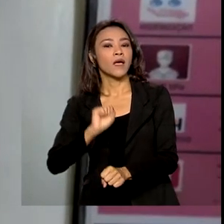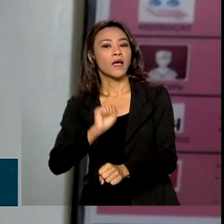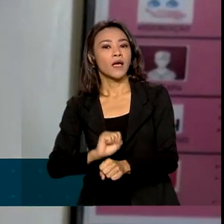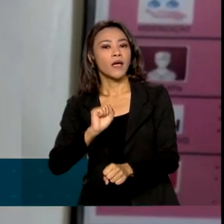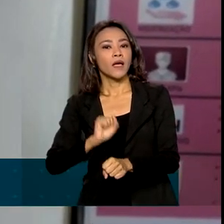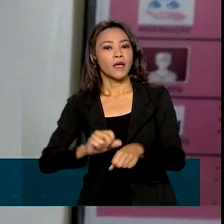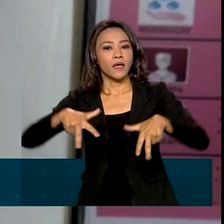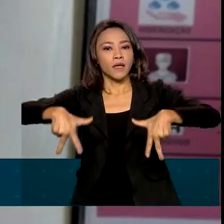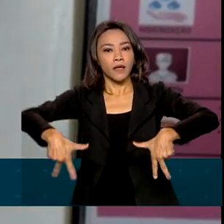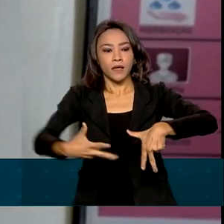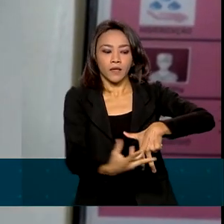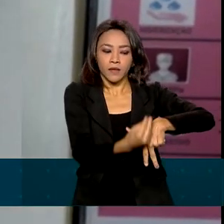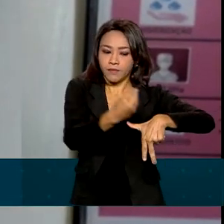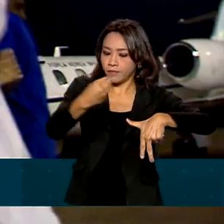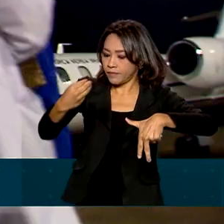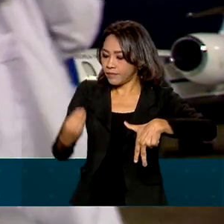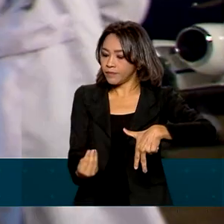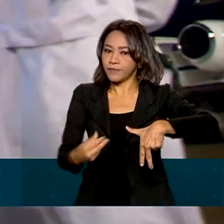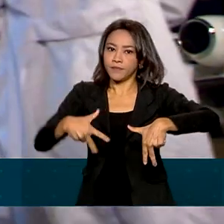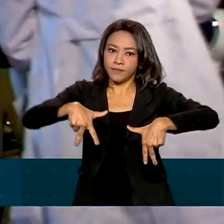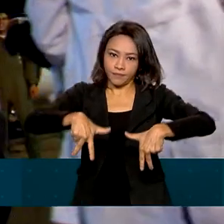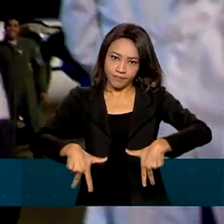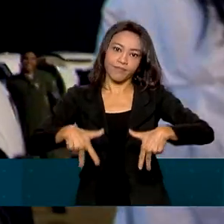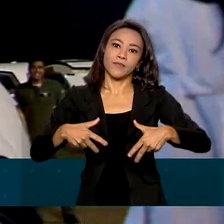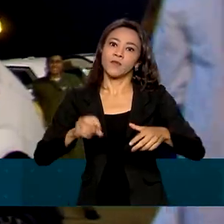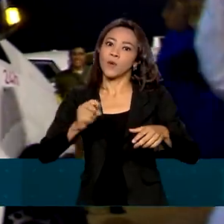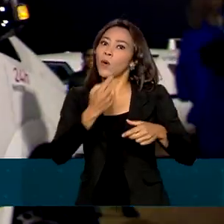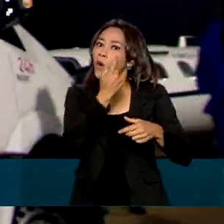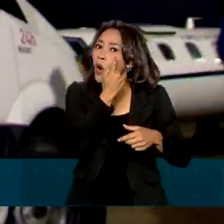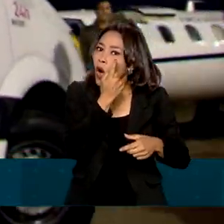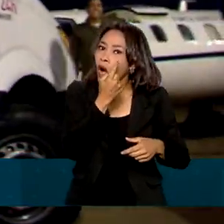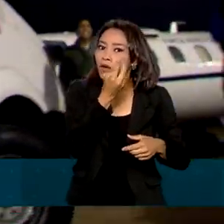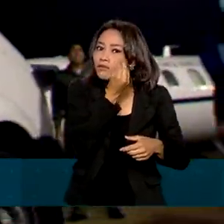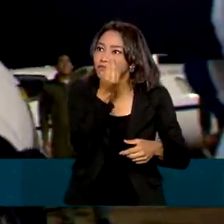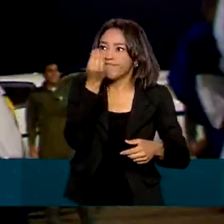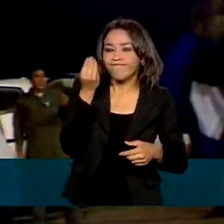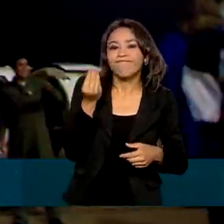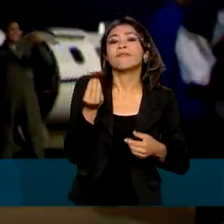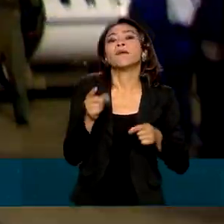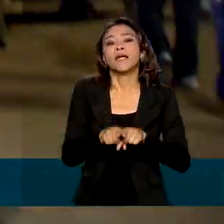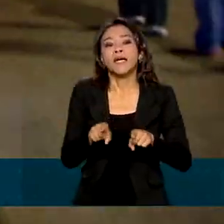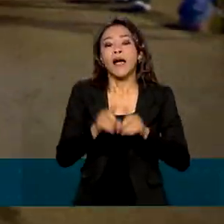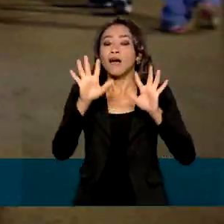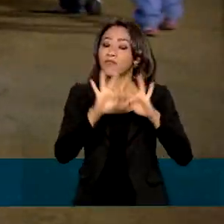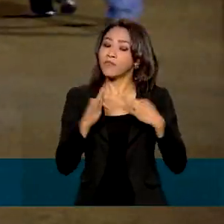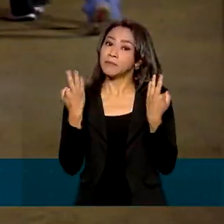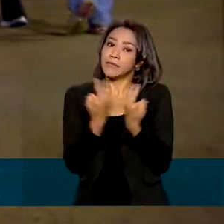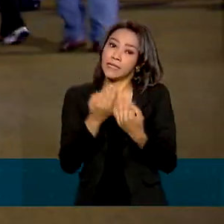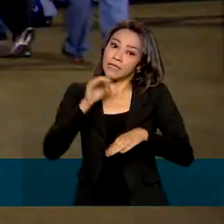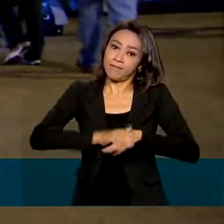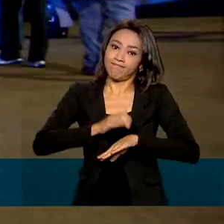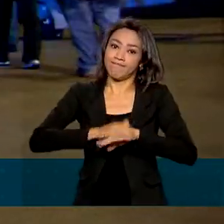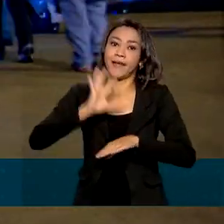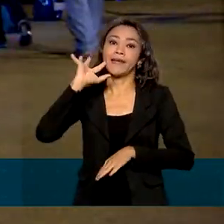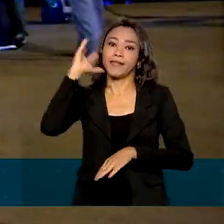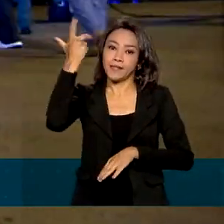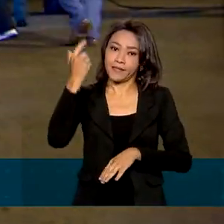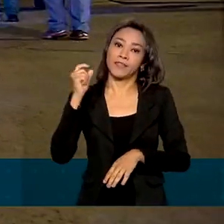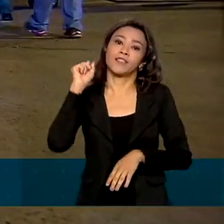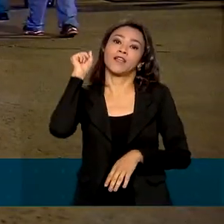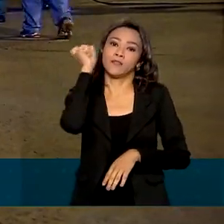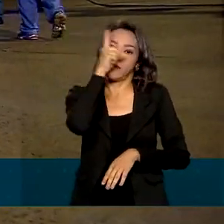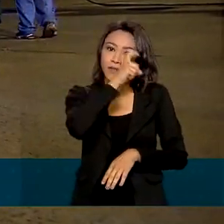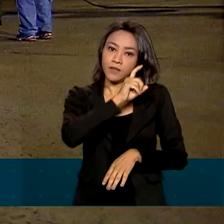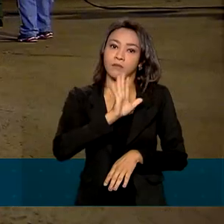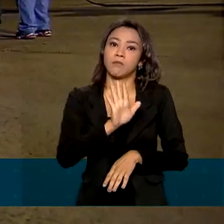de órgão ou de córnea no Brasil. E nessa hora, a família tem a palavra final. Uma decisão sempre difícil,